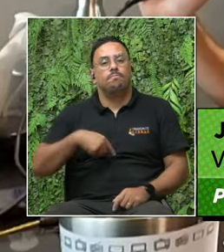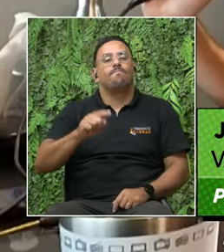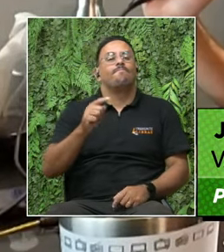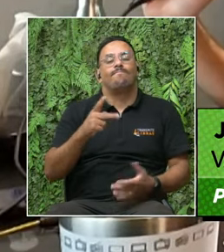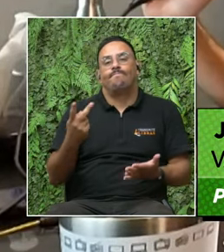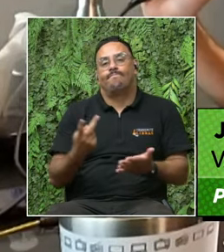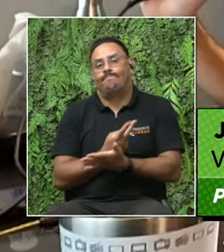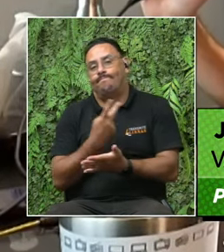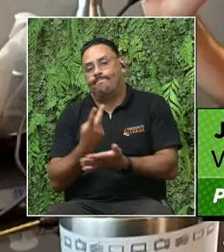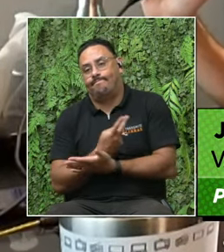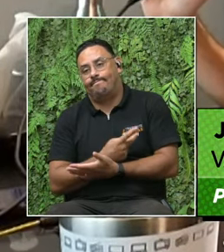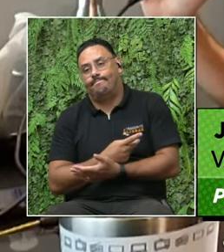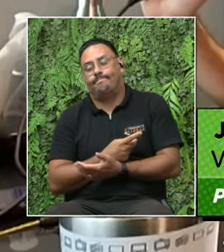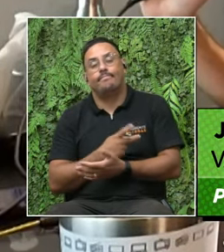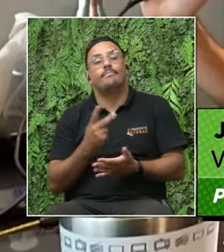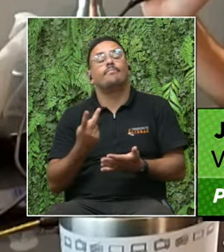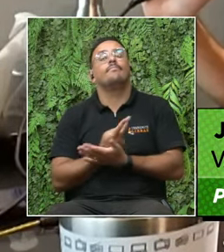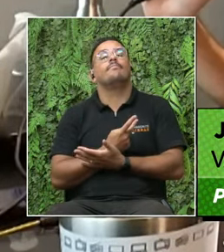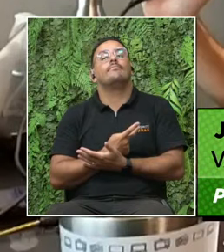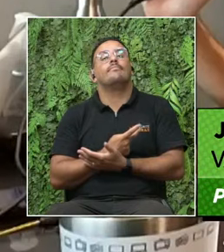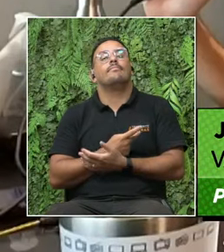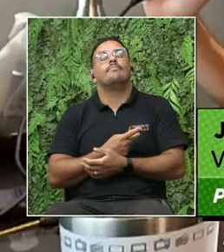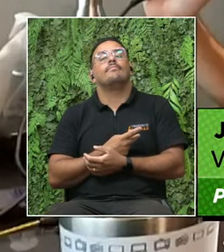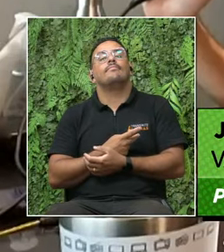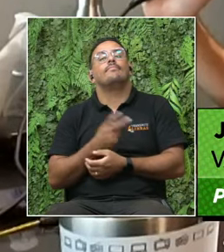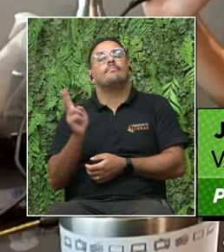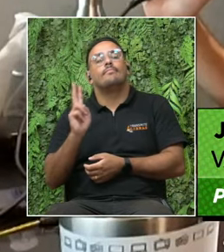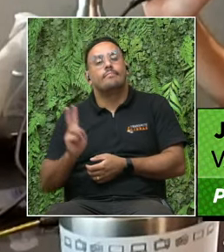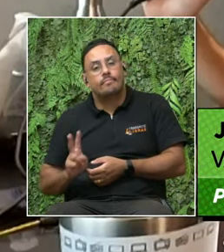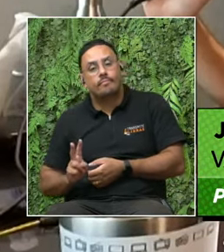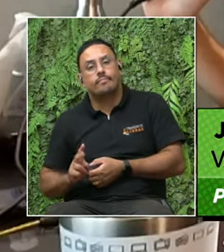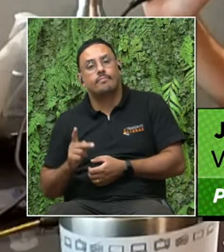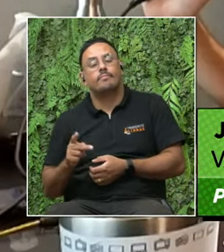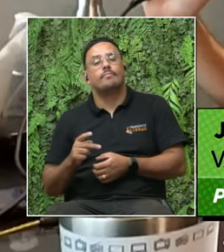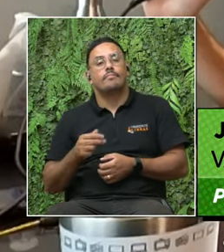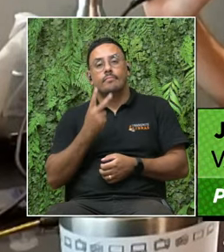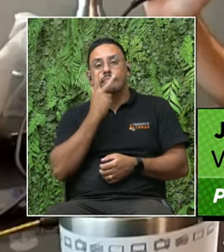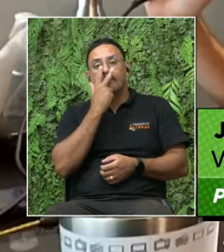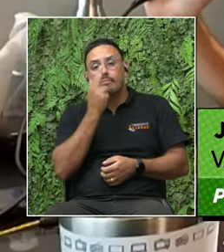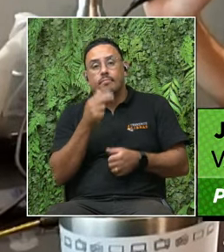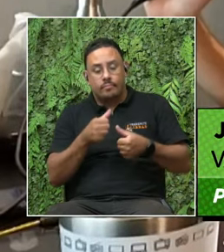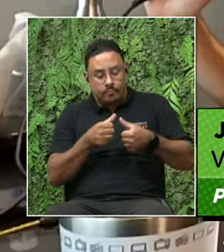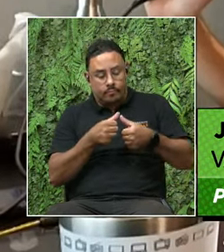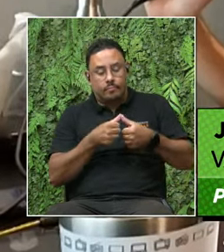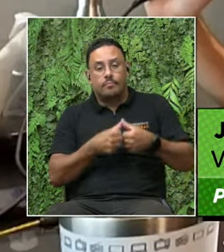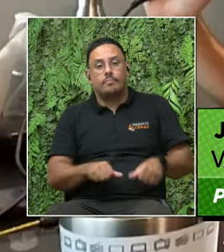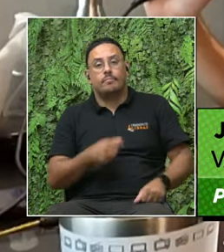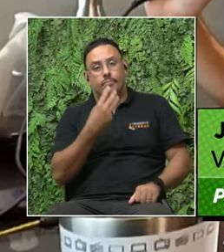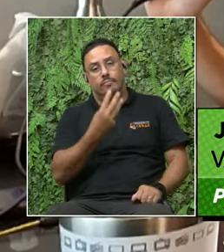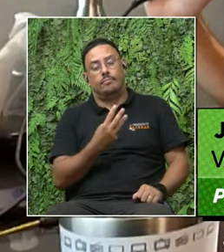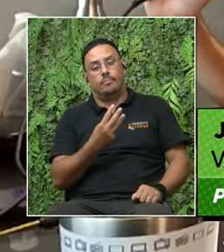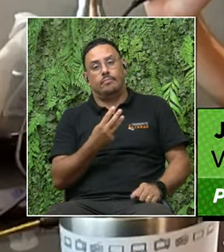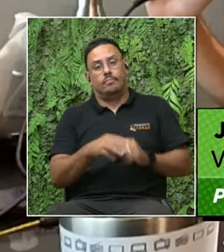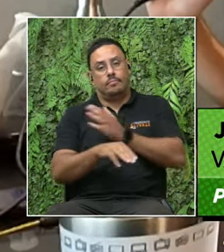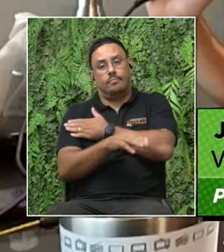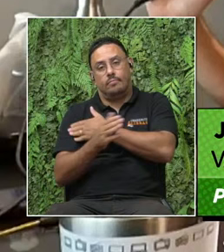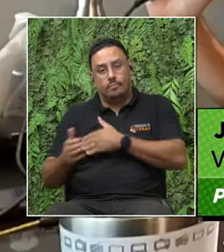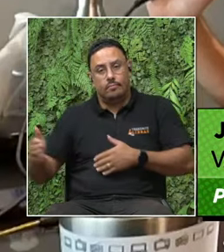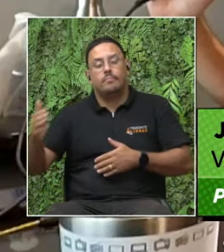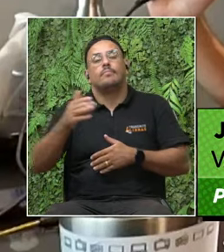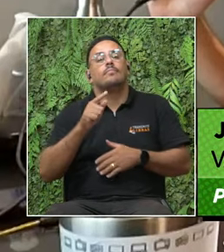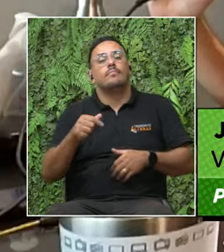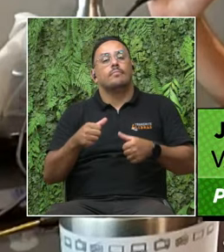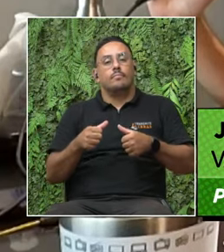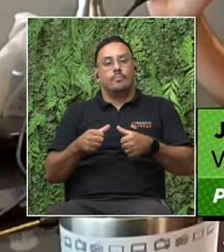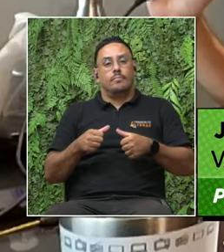engano assim como aconteceu na Venezuela o saravia joga como um terceiro zagueiro para fazer a saída pelo lado direito do campo então é